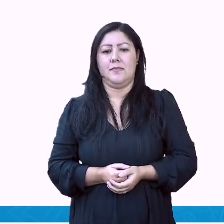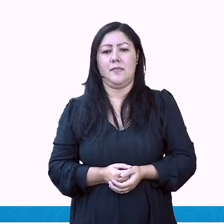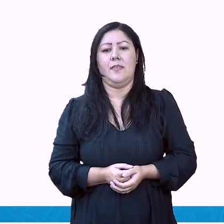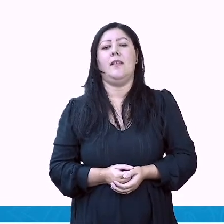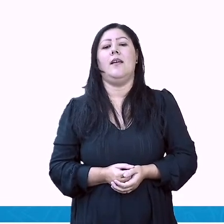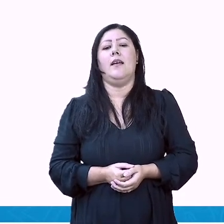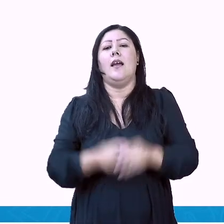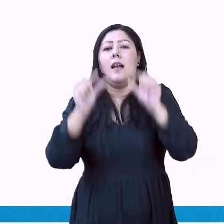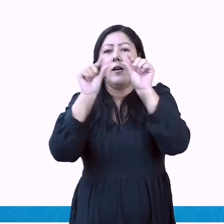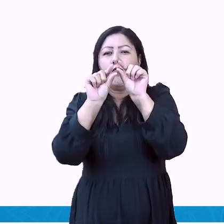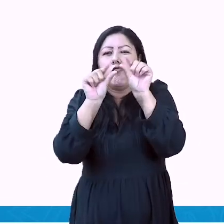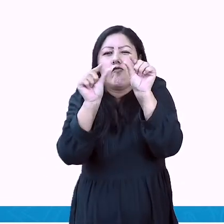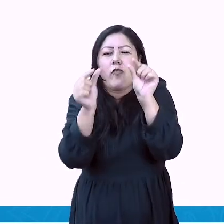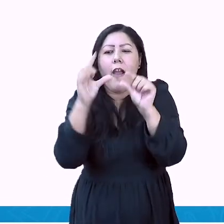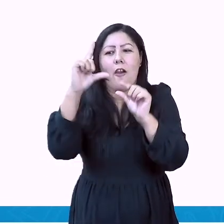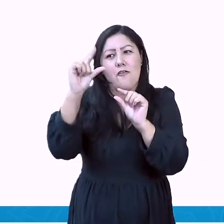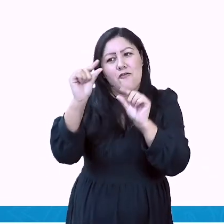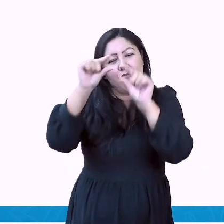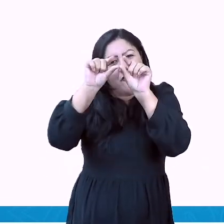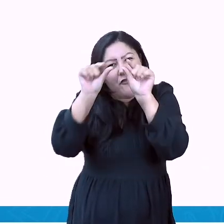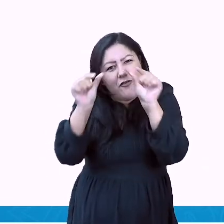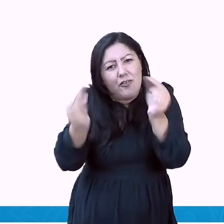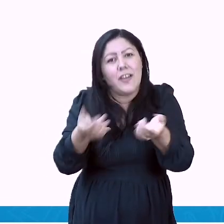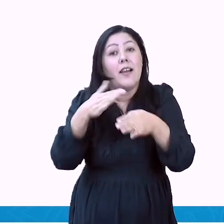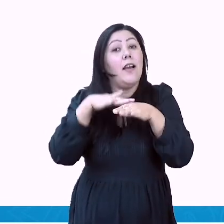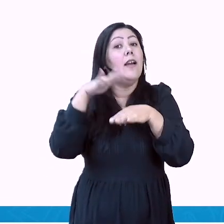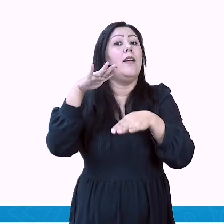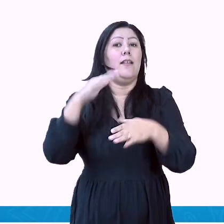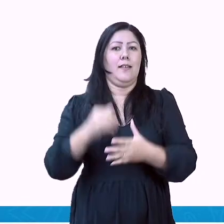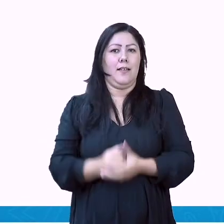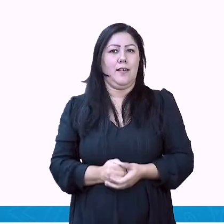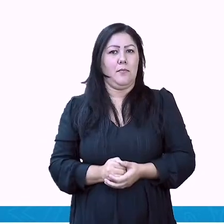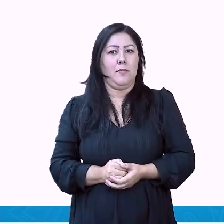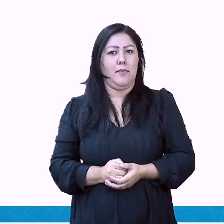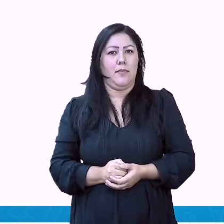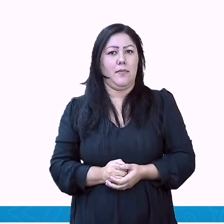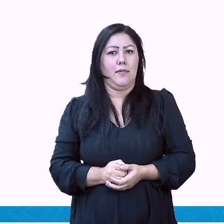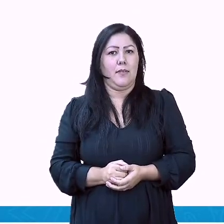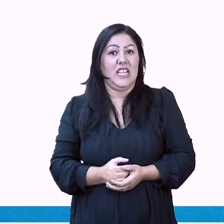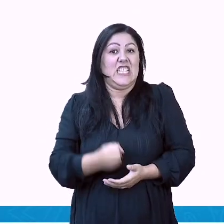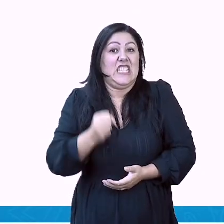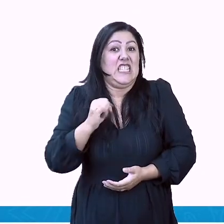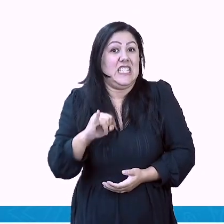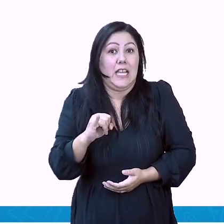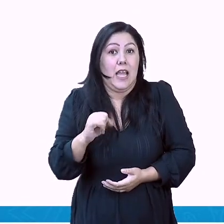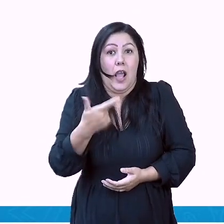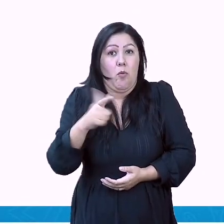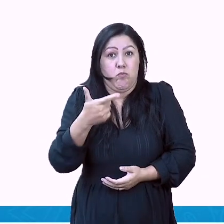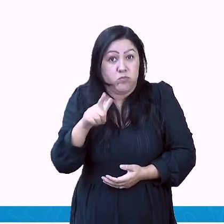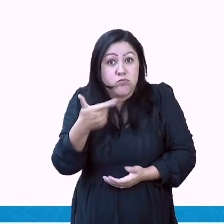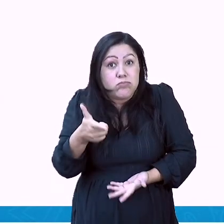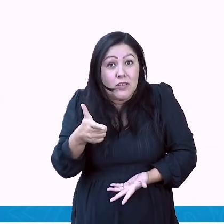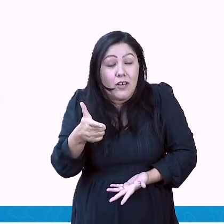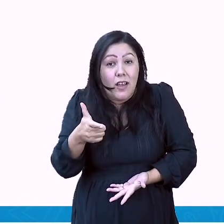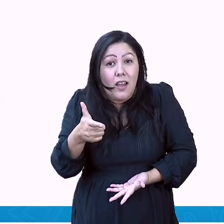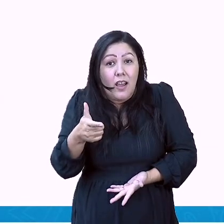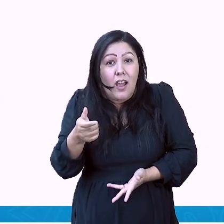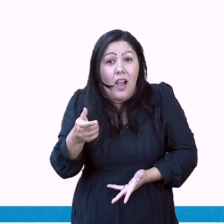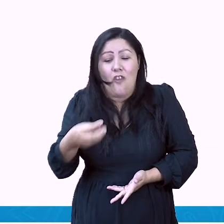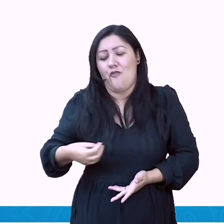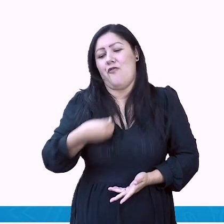mais fina. Mas também, se ela não existisse, eu e você não estaríamos aqui. Se a gente